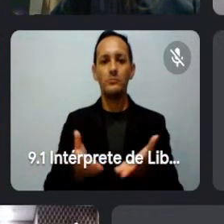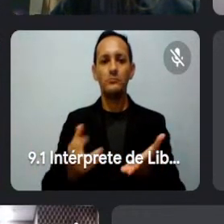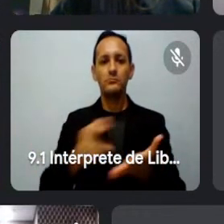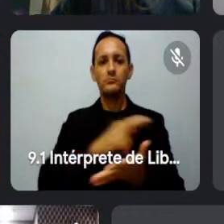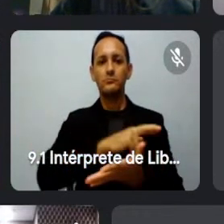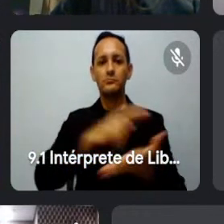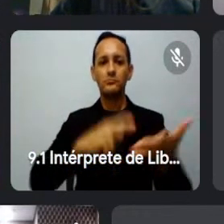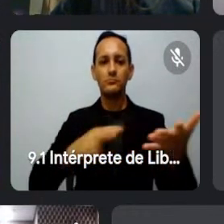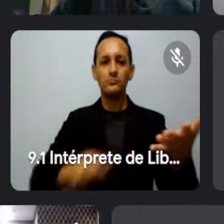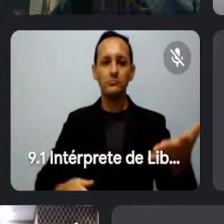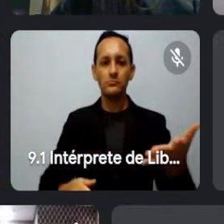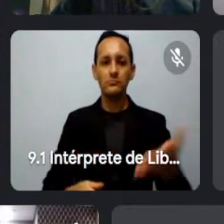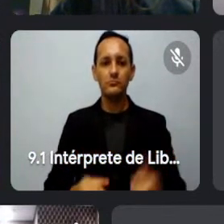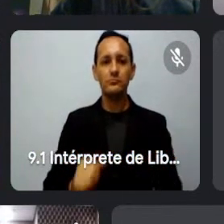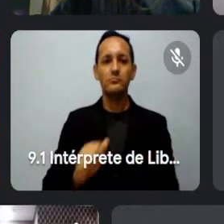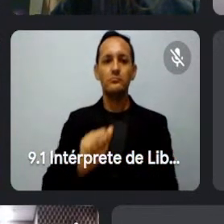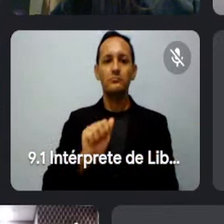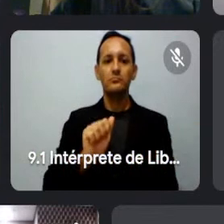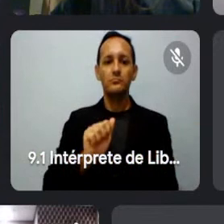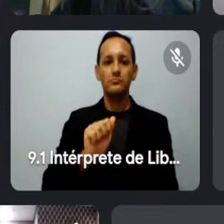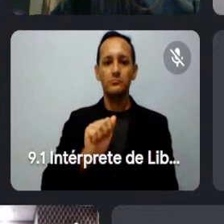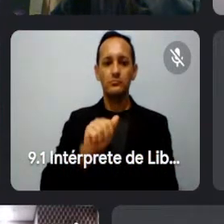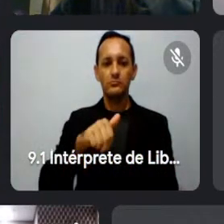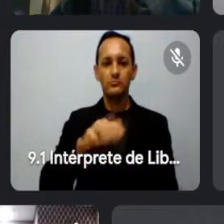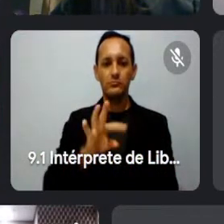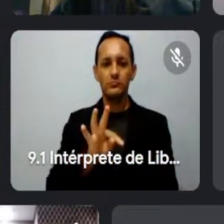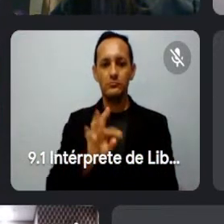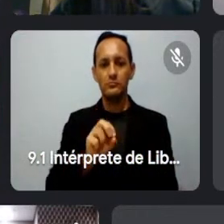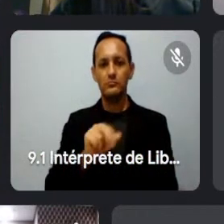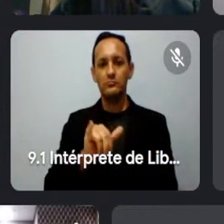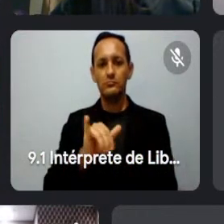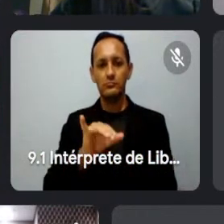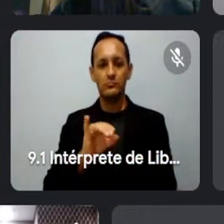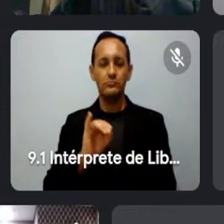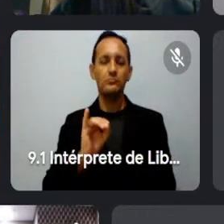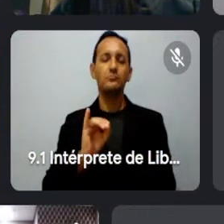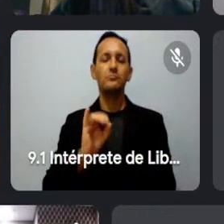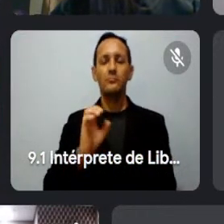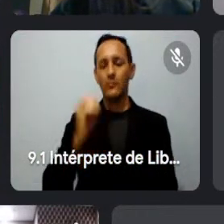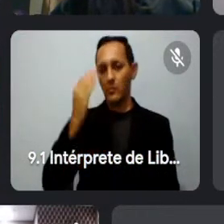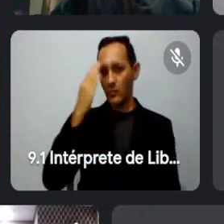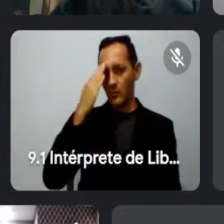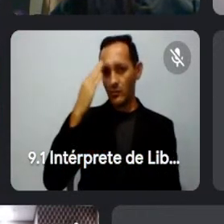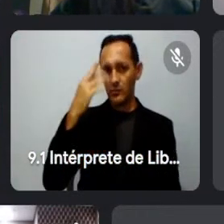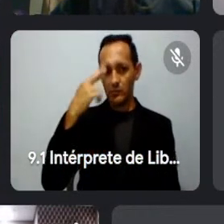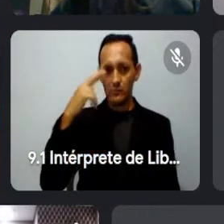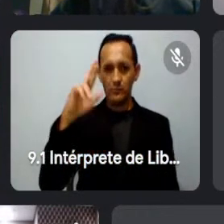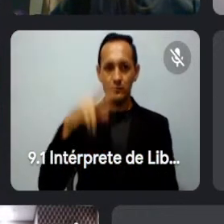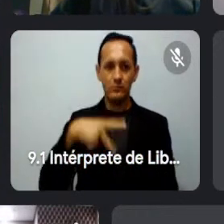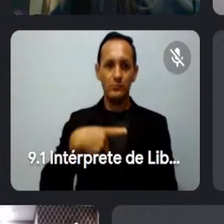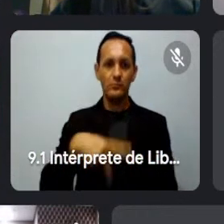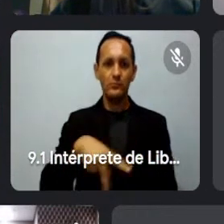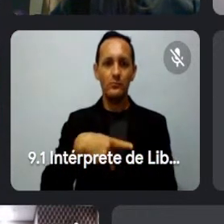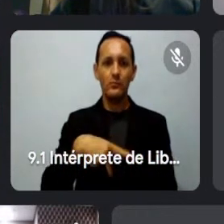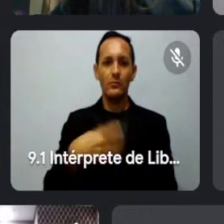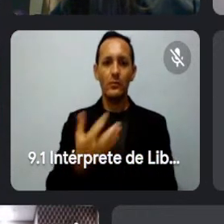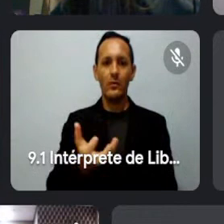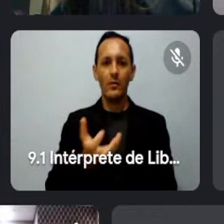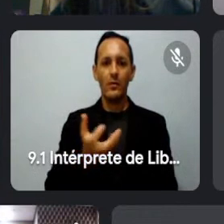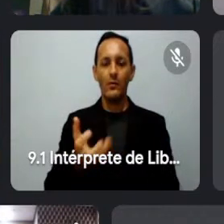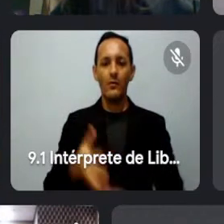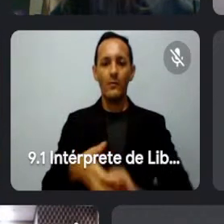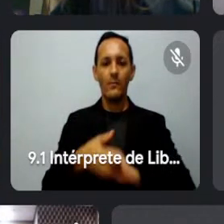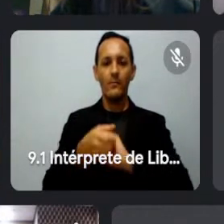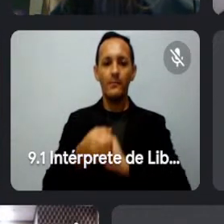Antônio para em troca é pregado seu presidente e ela aqui parabenizado